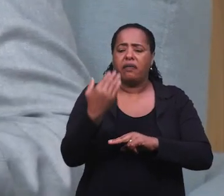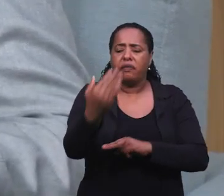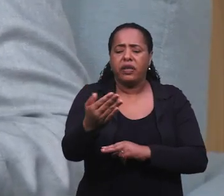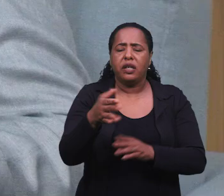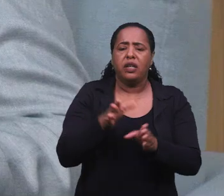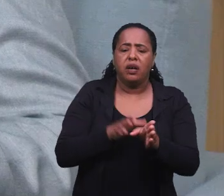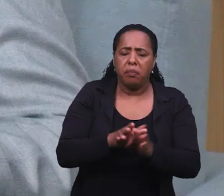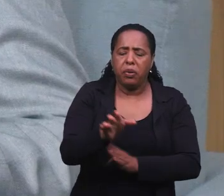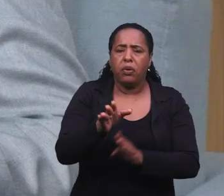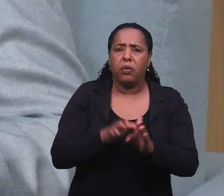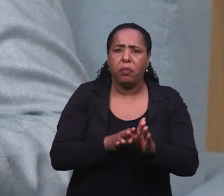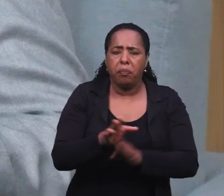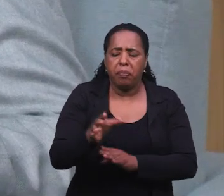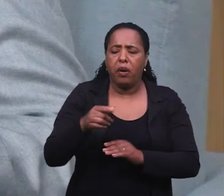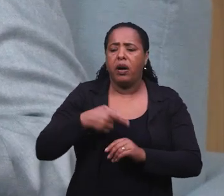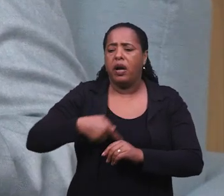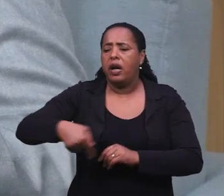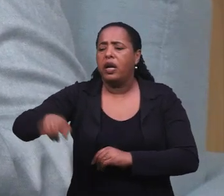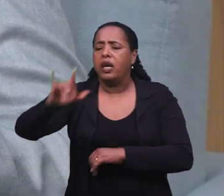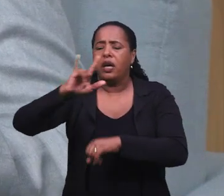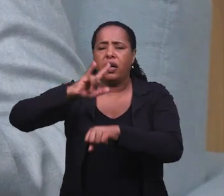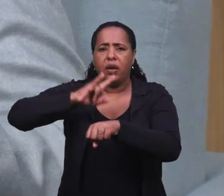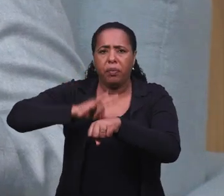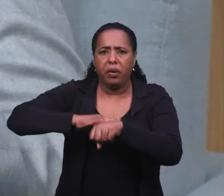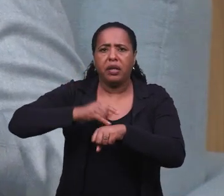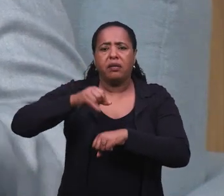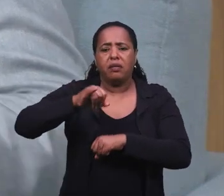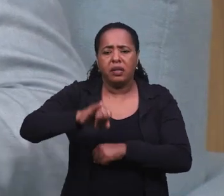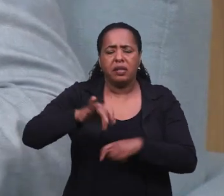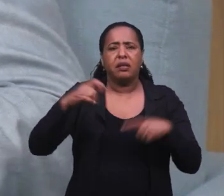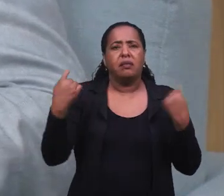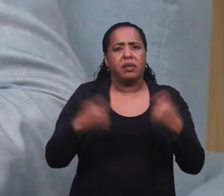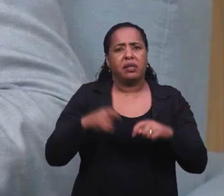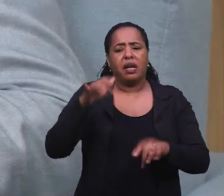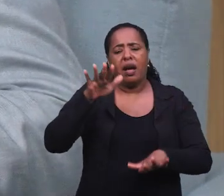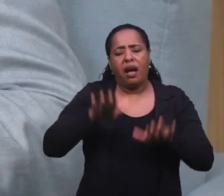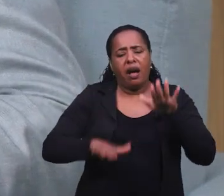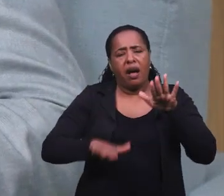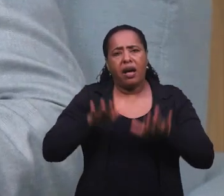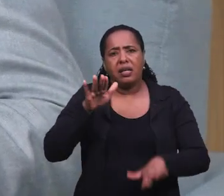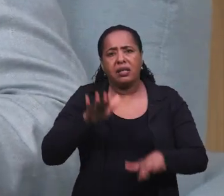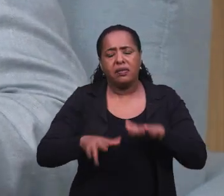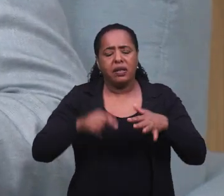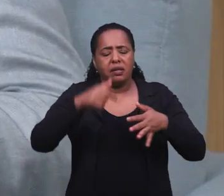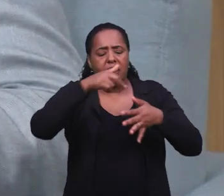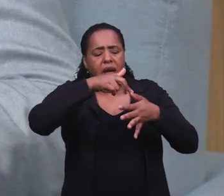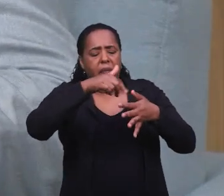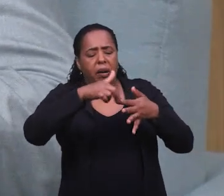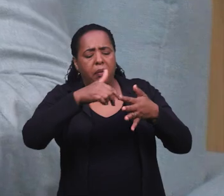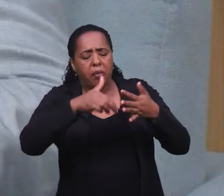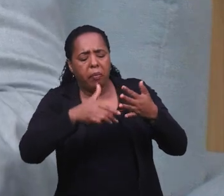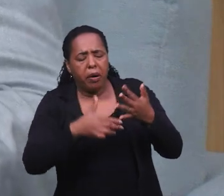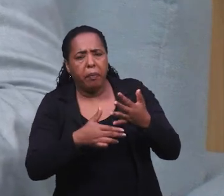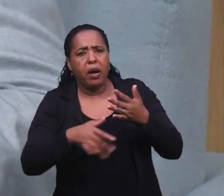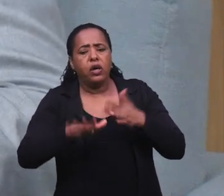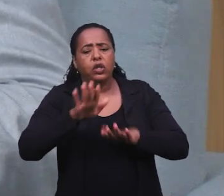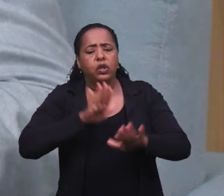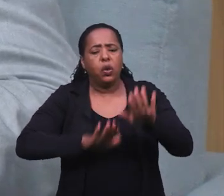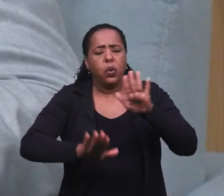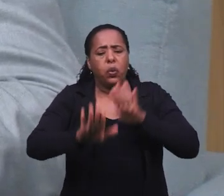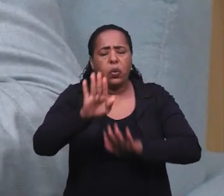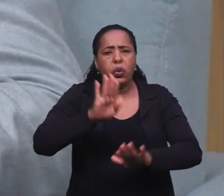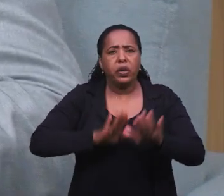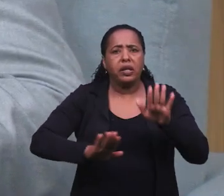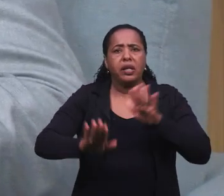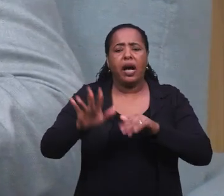está relacionada ao tema de acolhimento. E, como já foi respondido aqui, na prática,